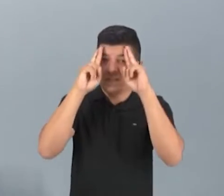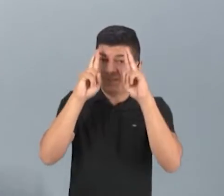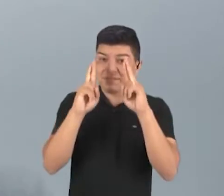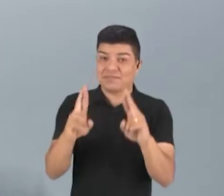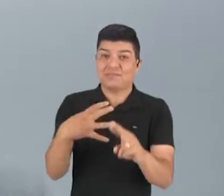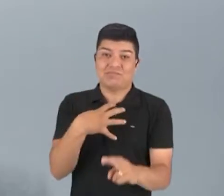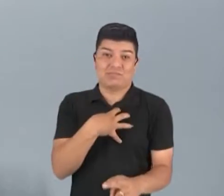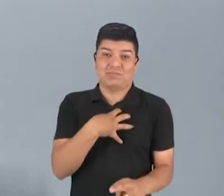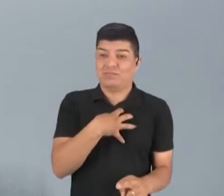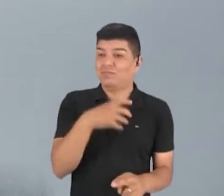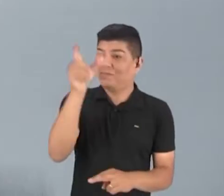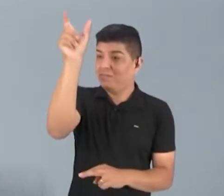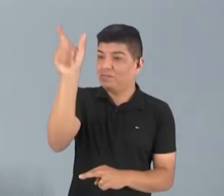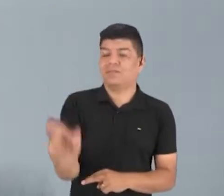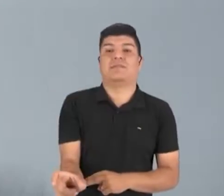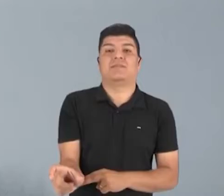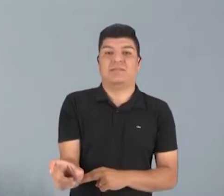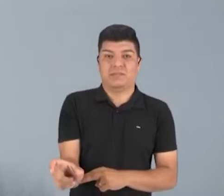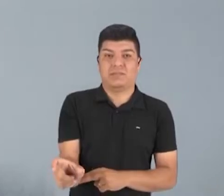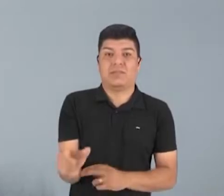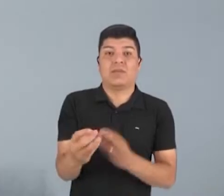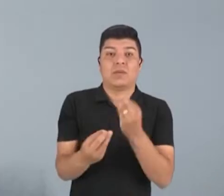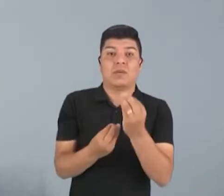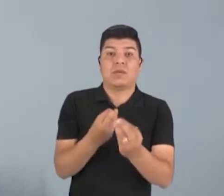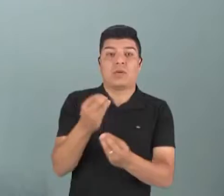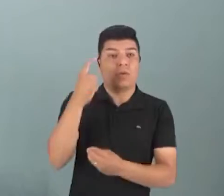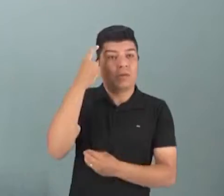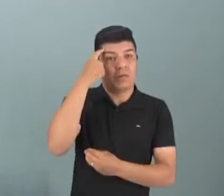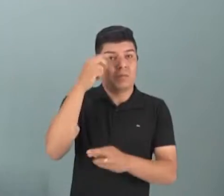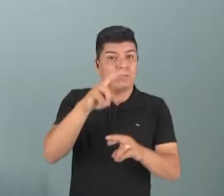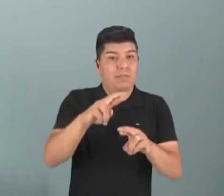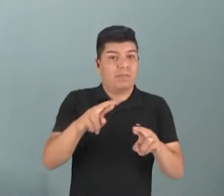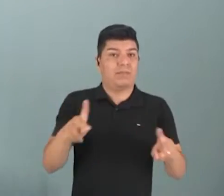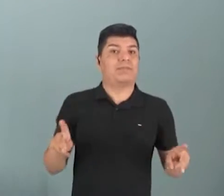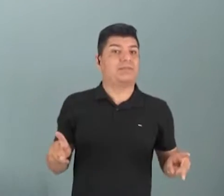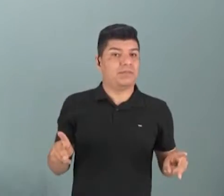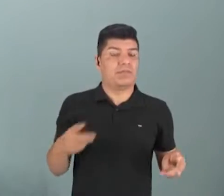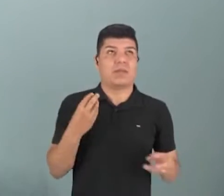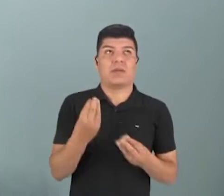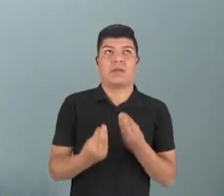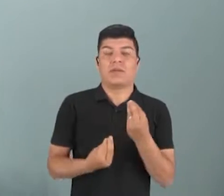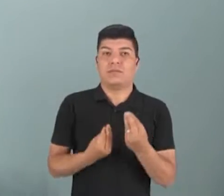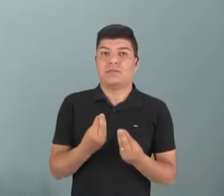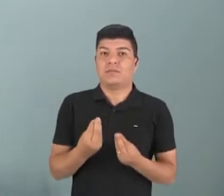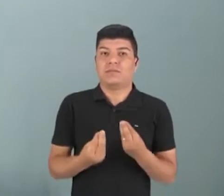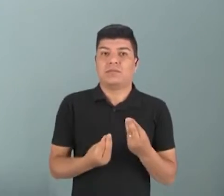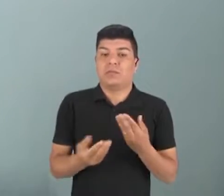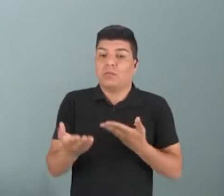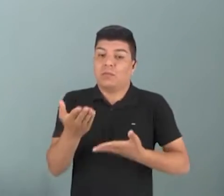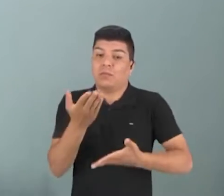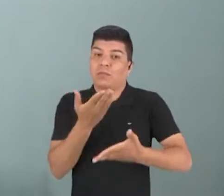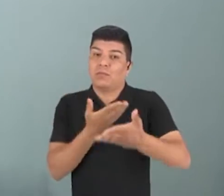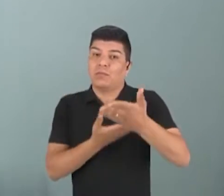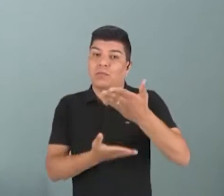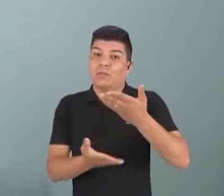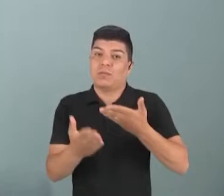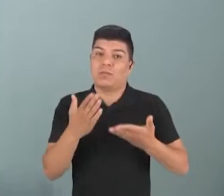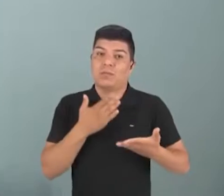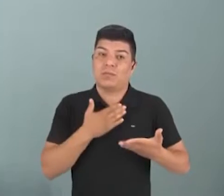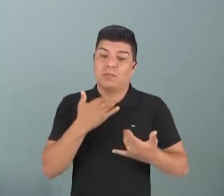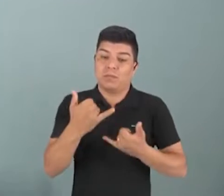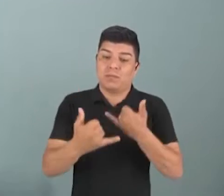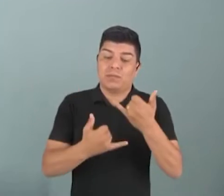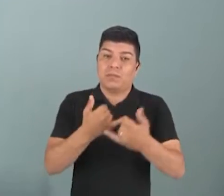o jeito que ele é como ele pensa diferente de mim como eu vou compartilhar os meus